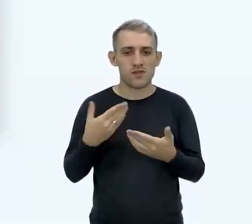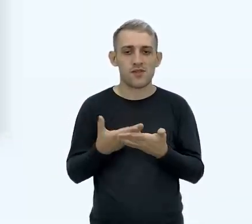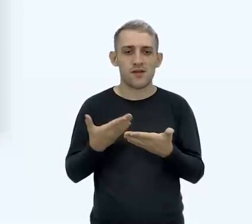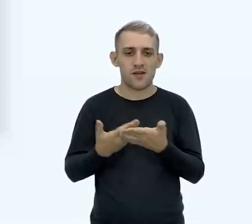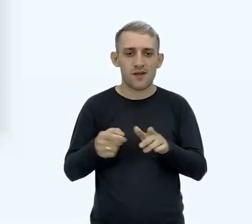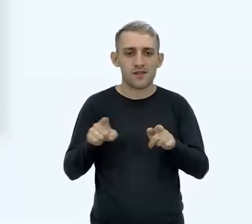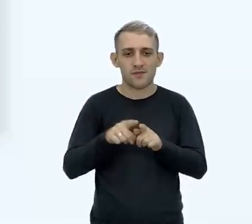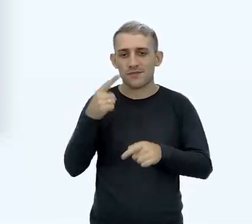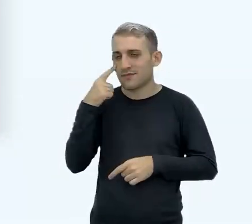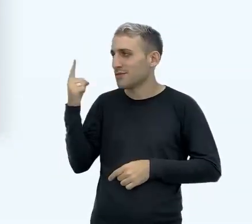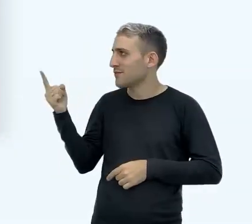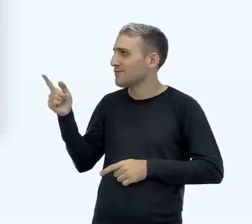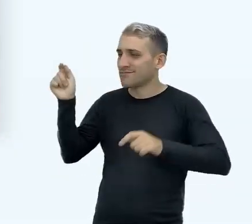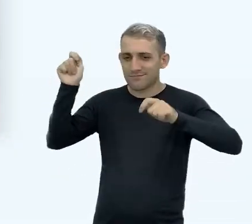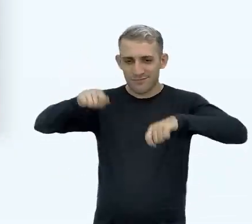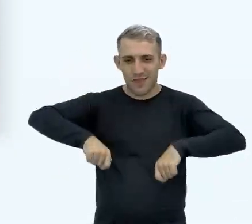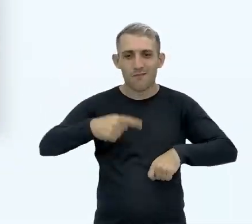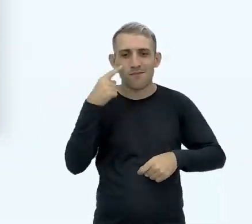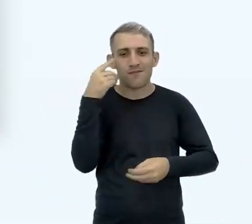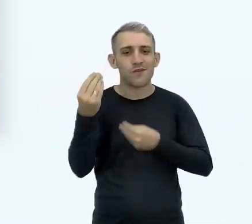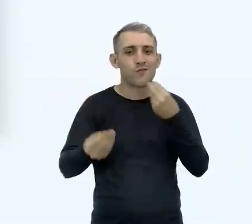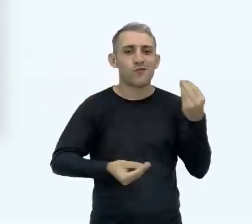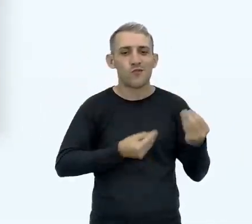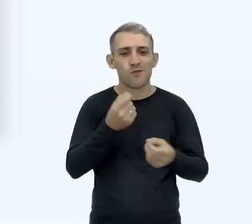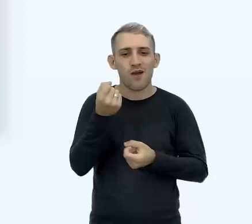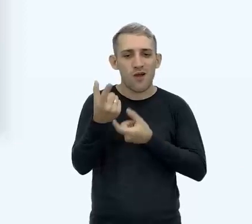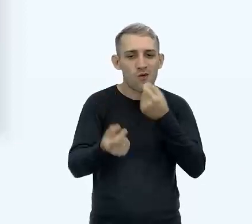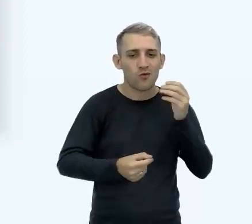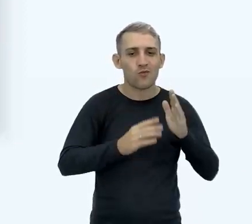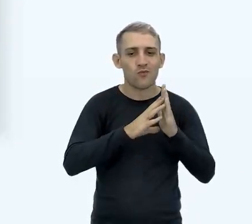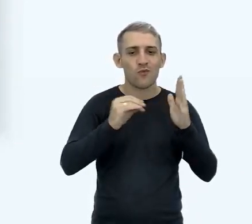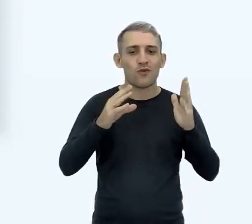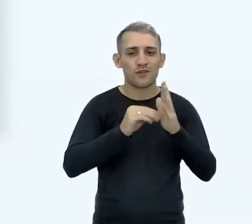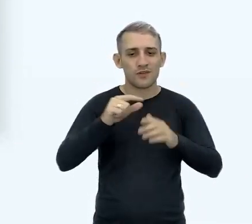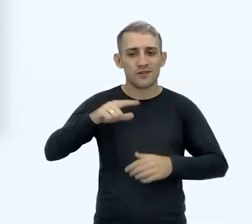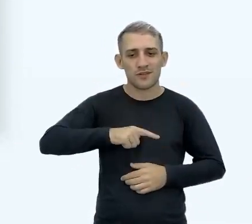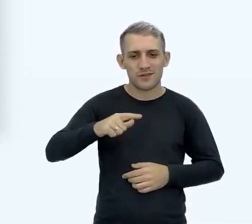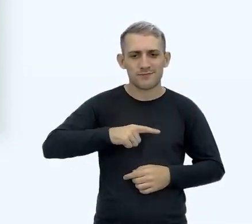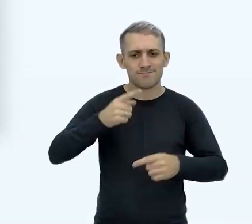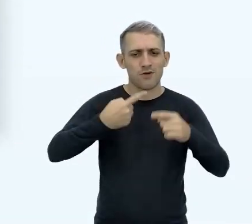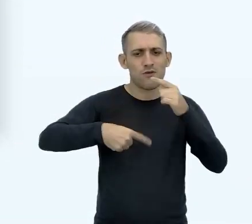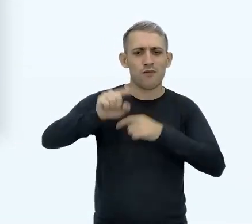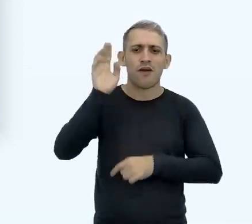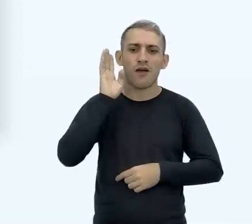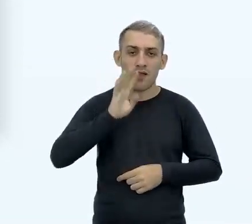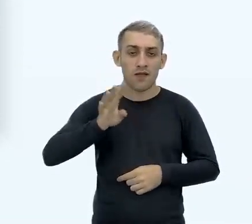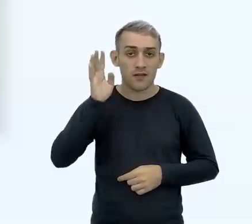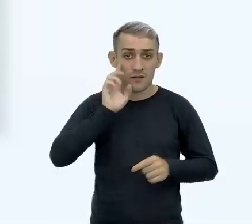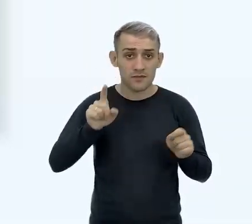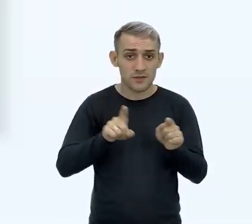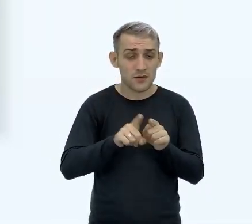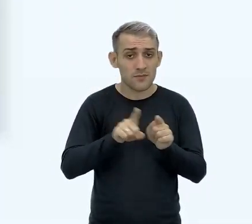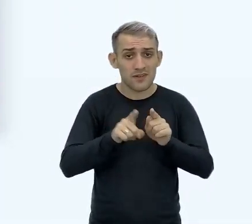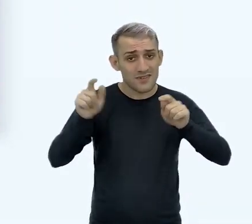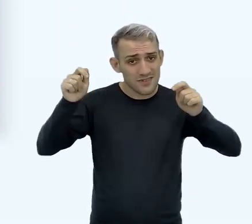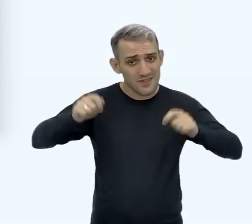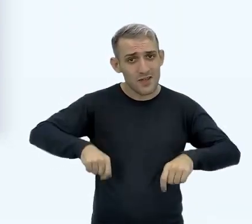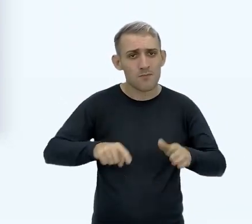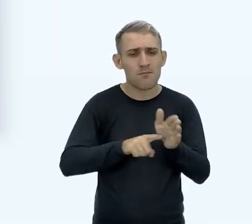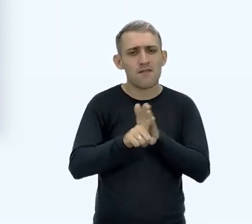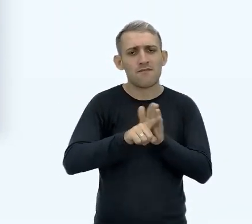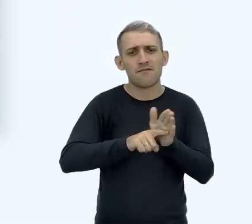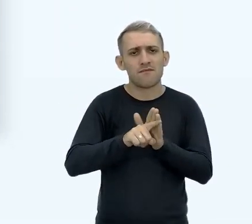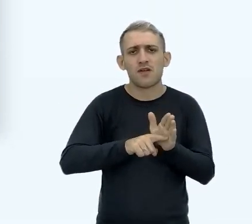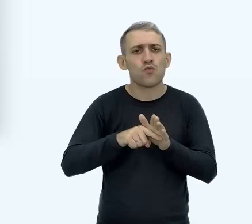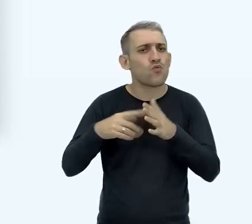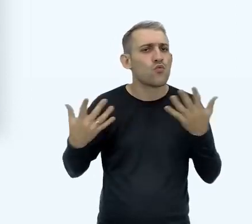E aqui você pode ver o resultado de alguns modelos que tiveram um desempenho bastante interessante. E aí eles puderam analisar quais